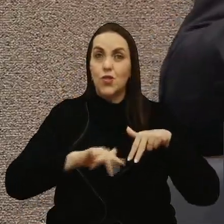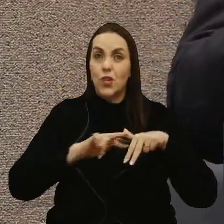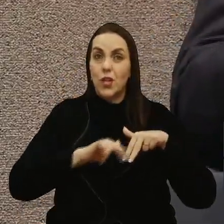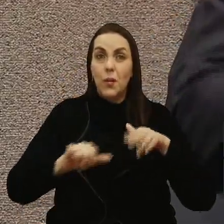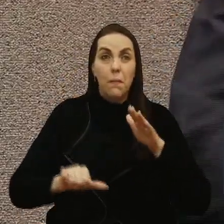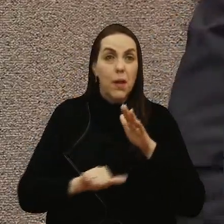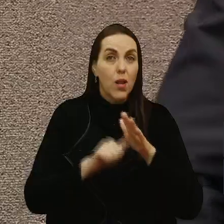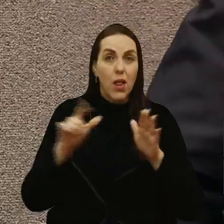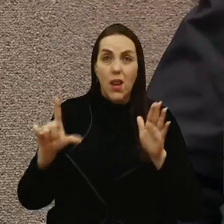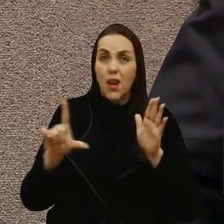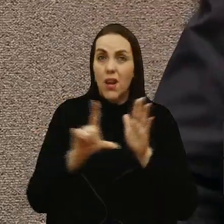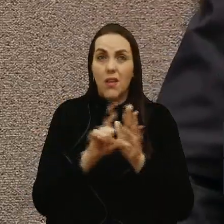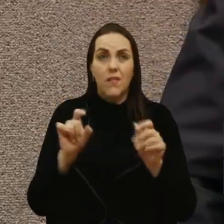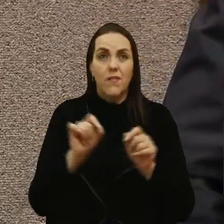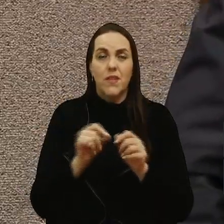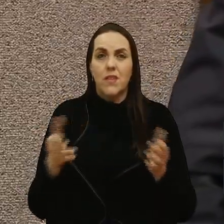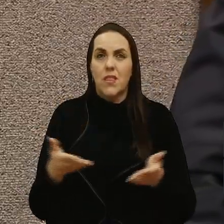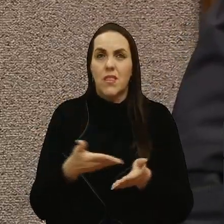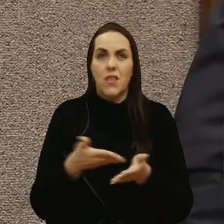feita até hoje nesse país.